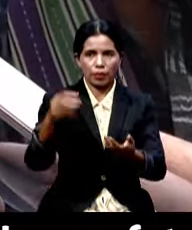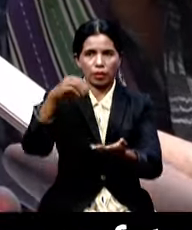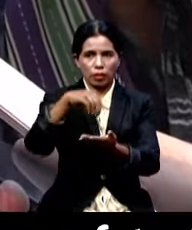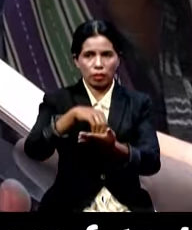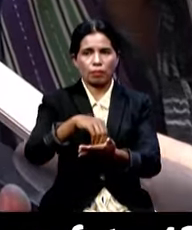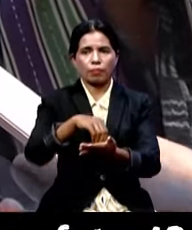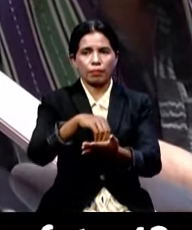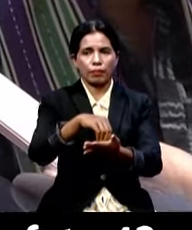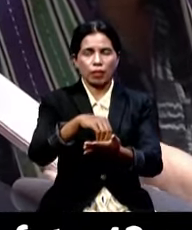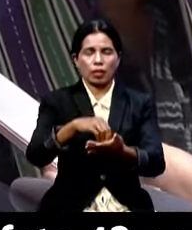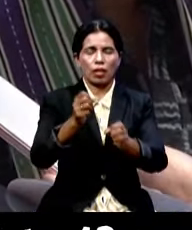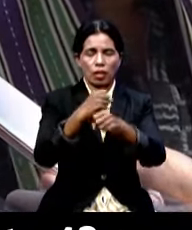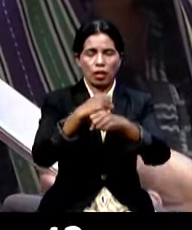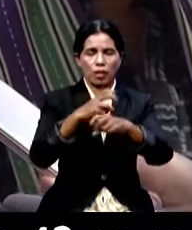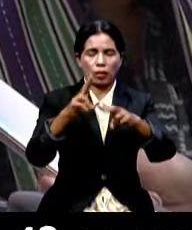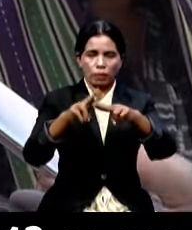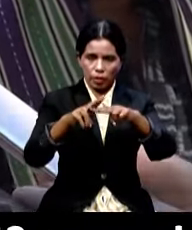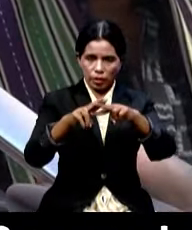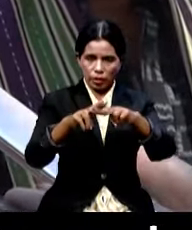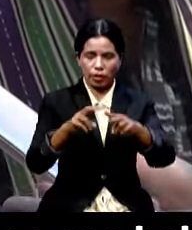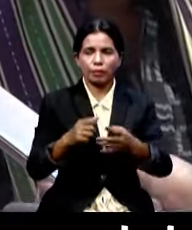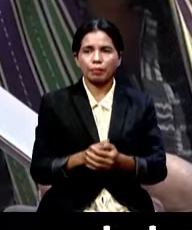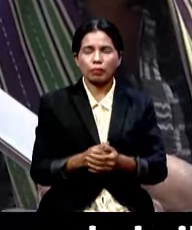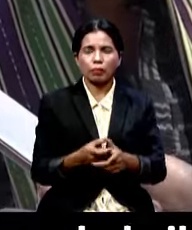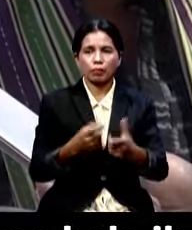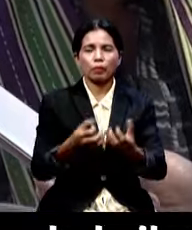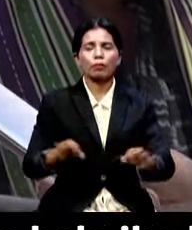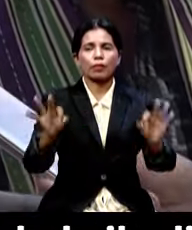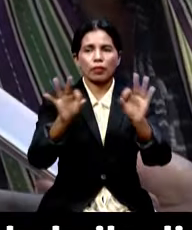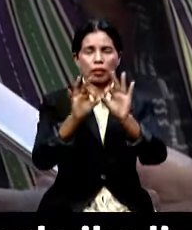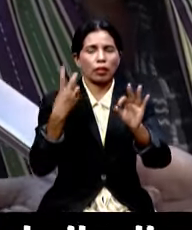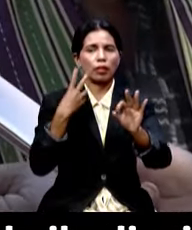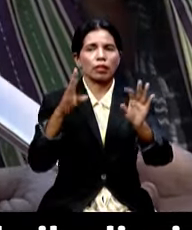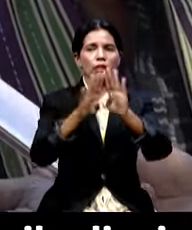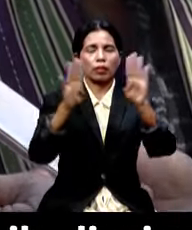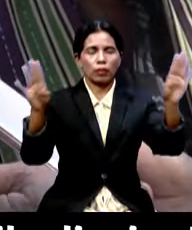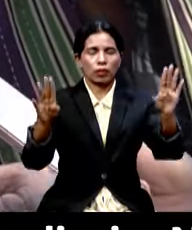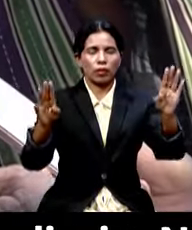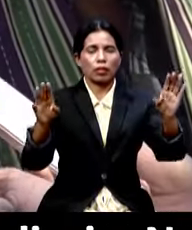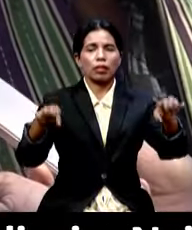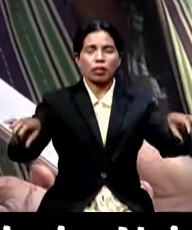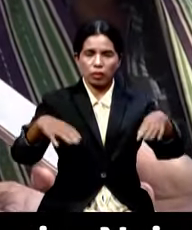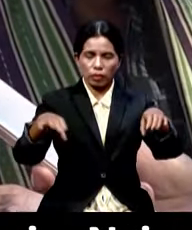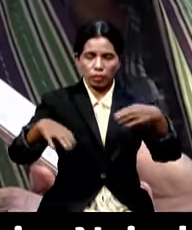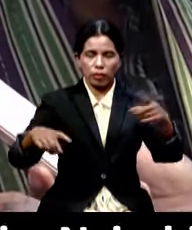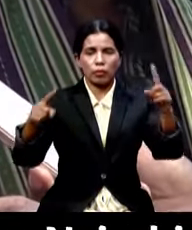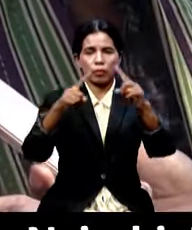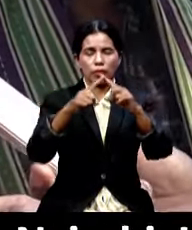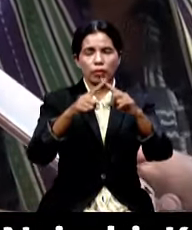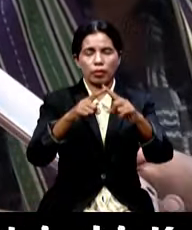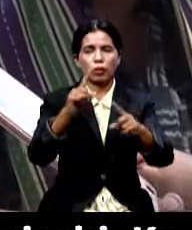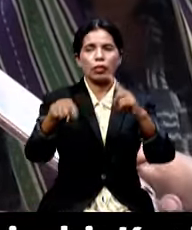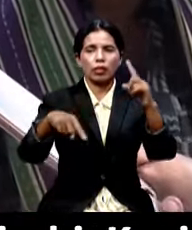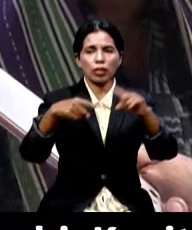fabrika masinean. E importante é que a gente coloque o mercado de trabalho, também vai ir e coloque